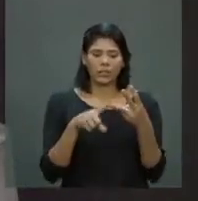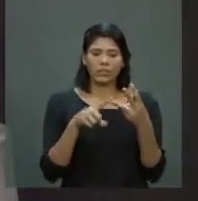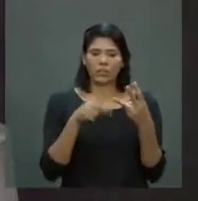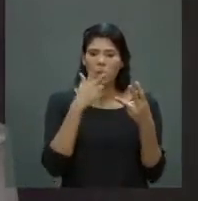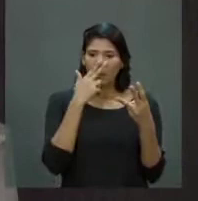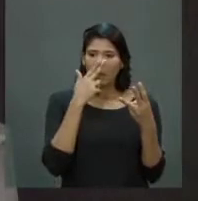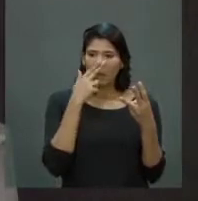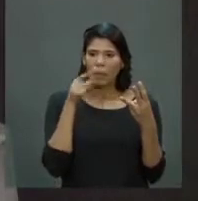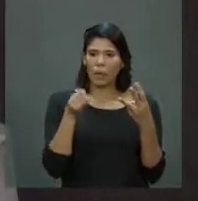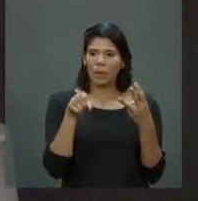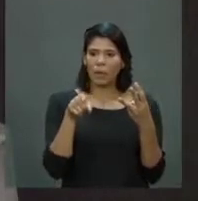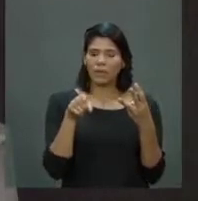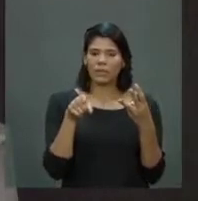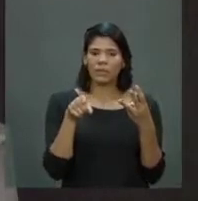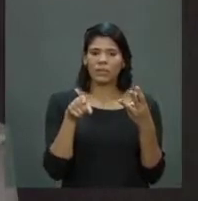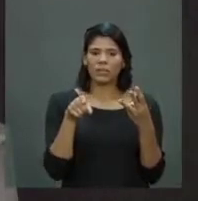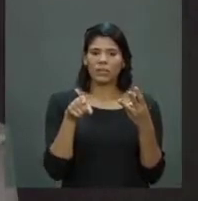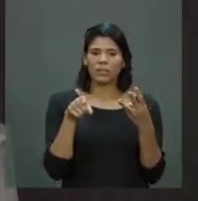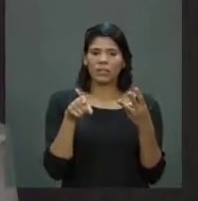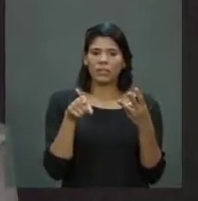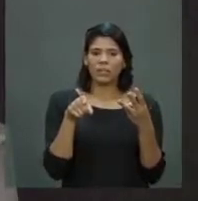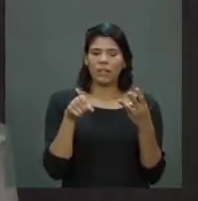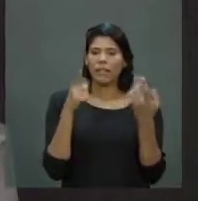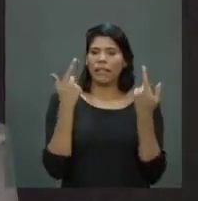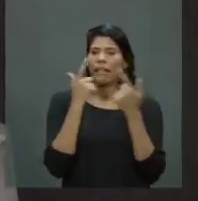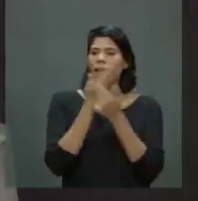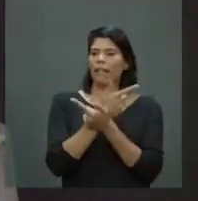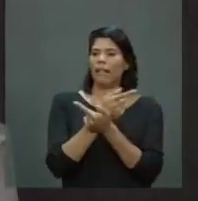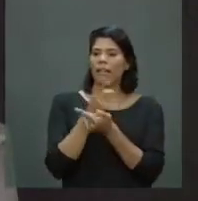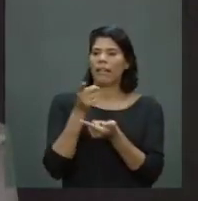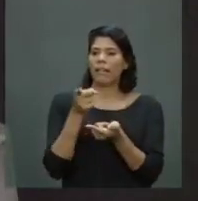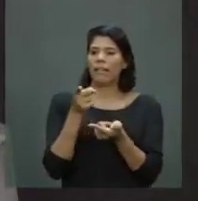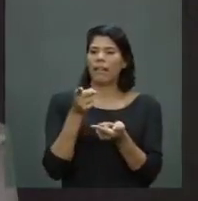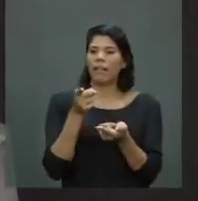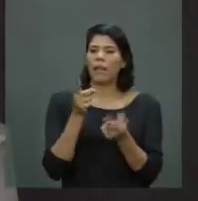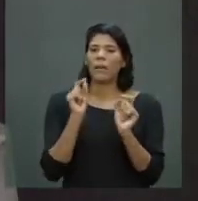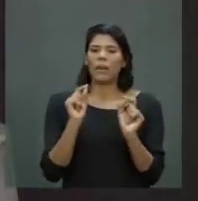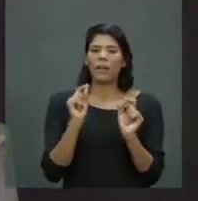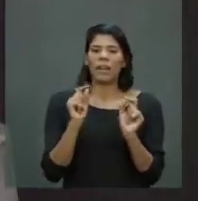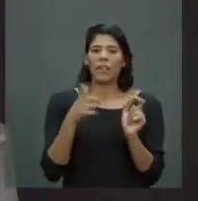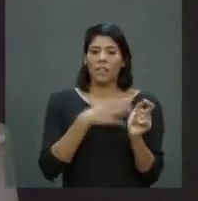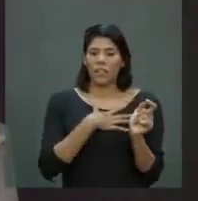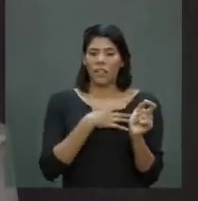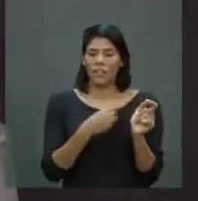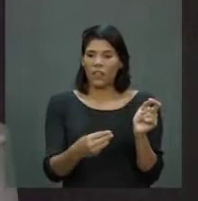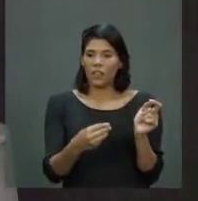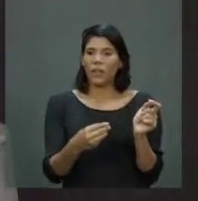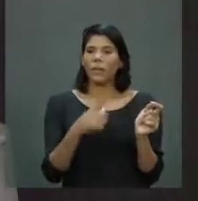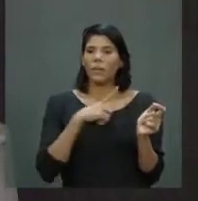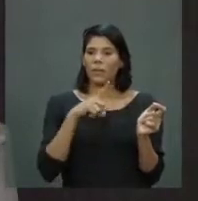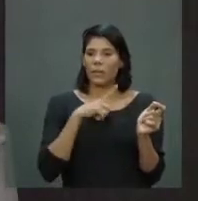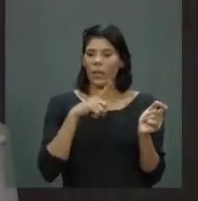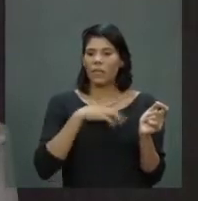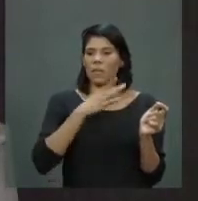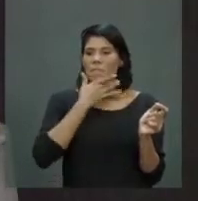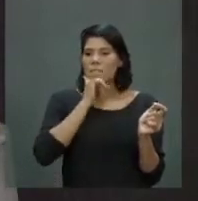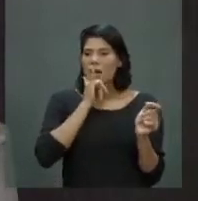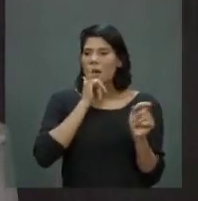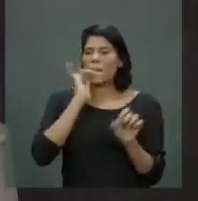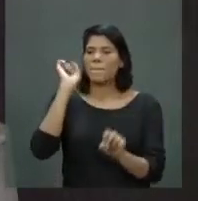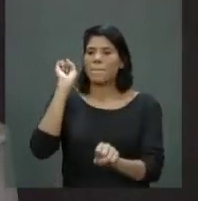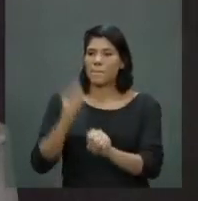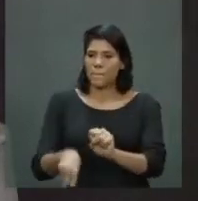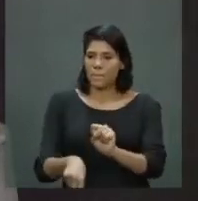Desdenhar e desprezar a dor de um filho que perdeu seu pai aos 2 anos, assassinados pela